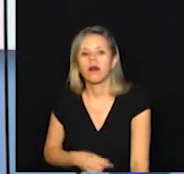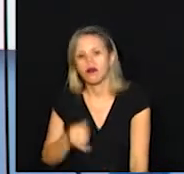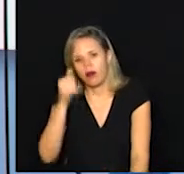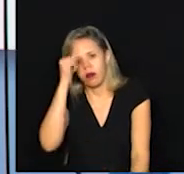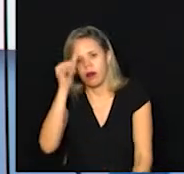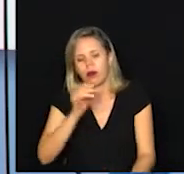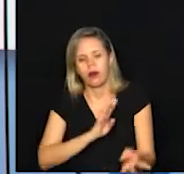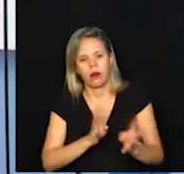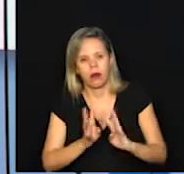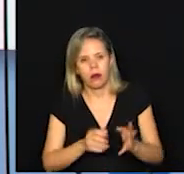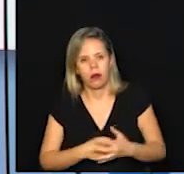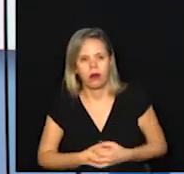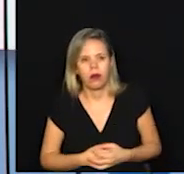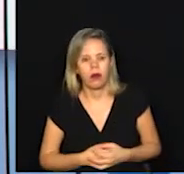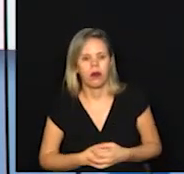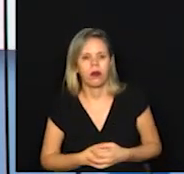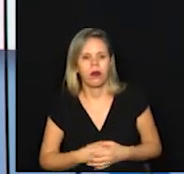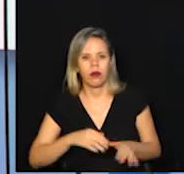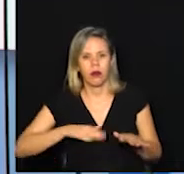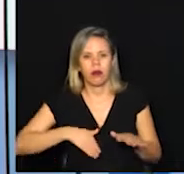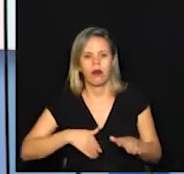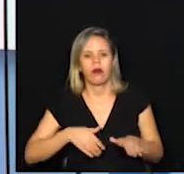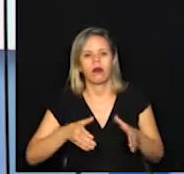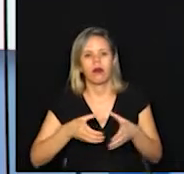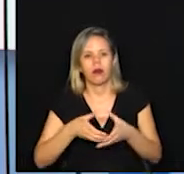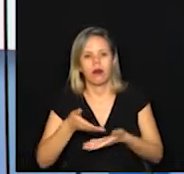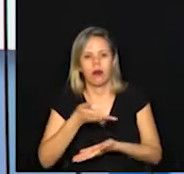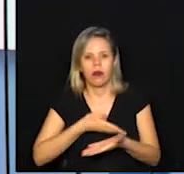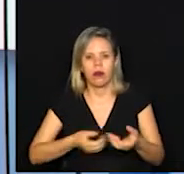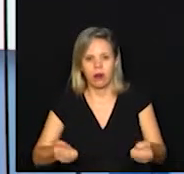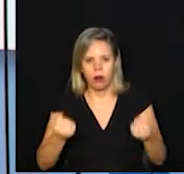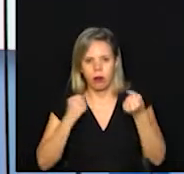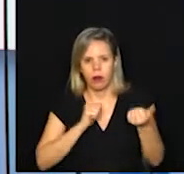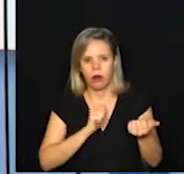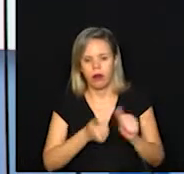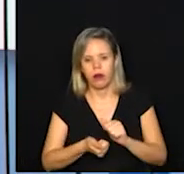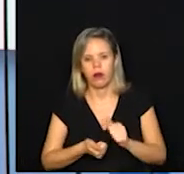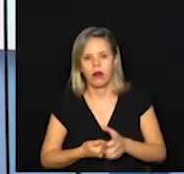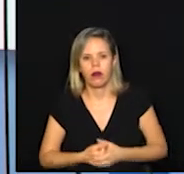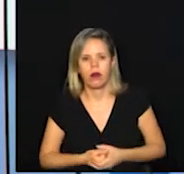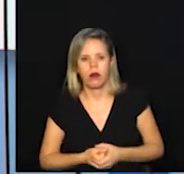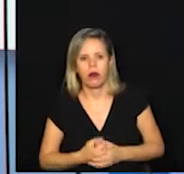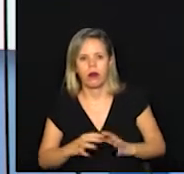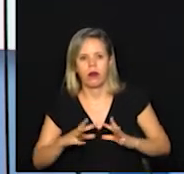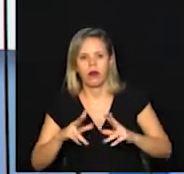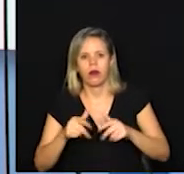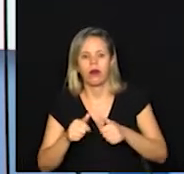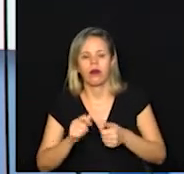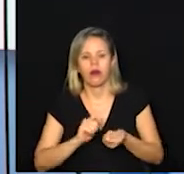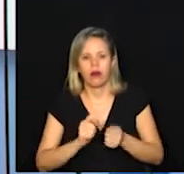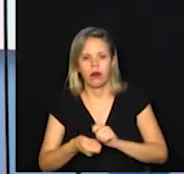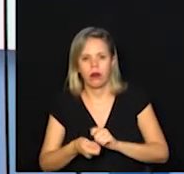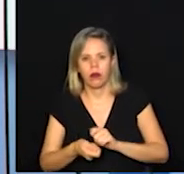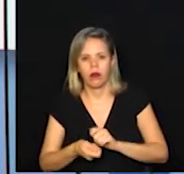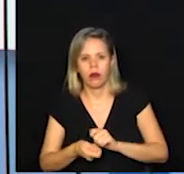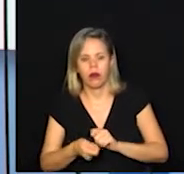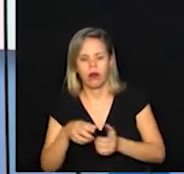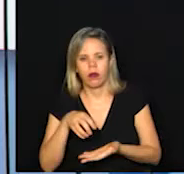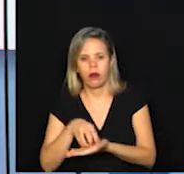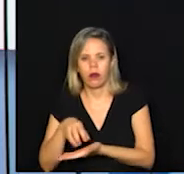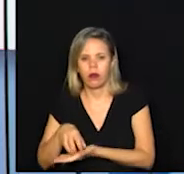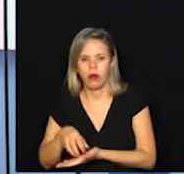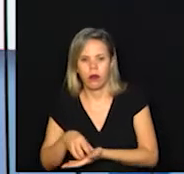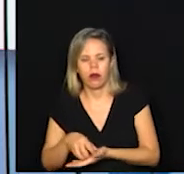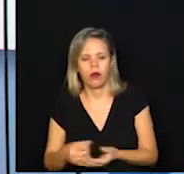evitar aglomeração. Clubes sociais, academias de esporte, com todas as modalidades e centros